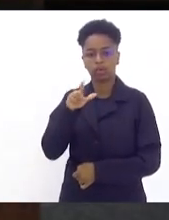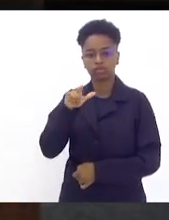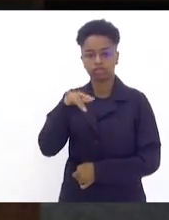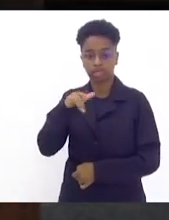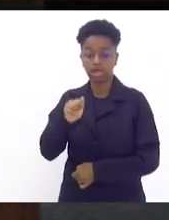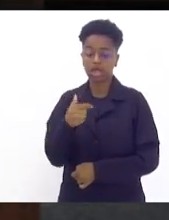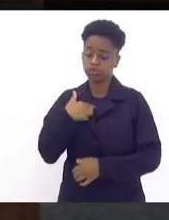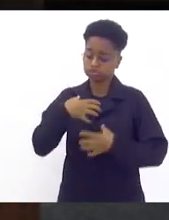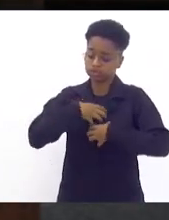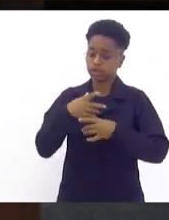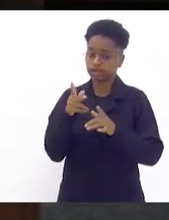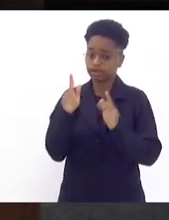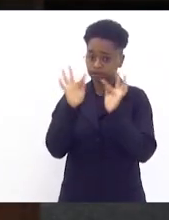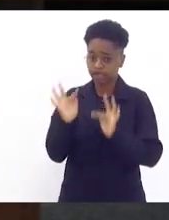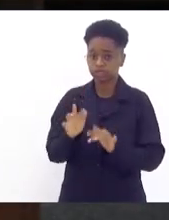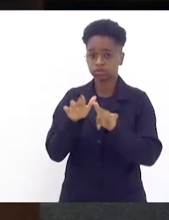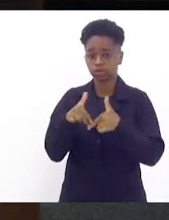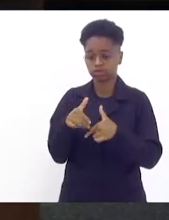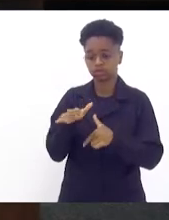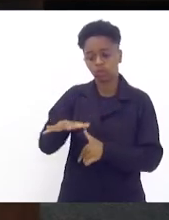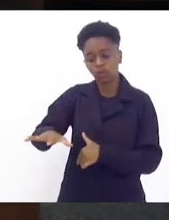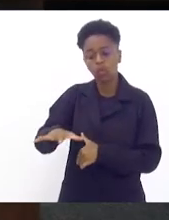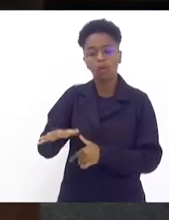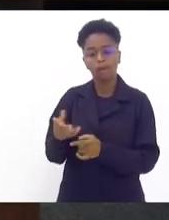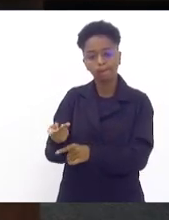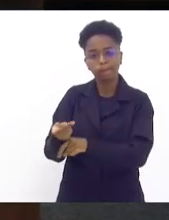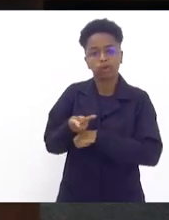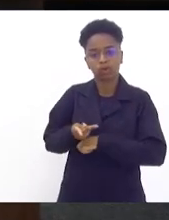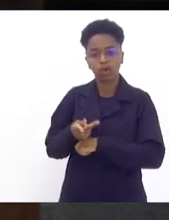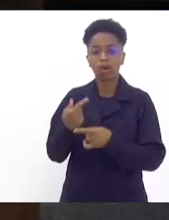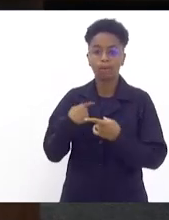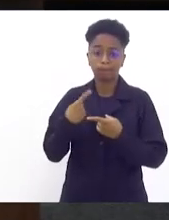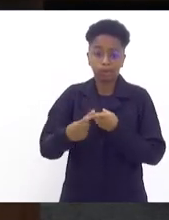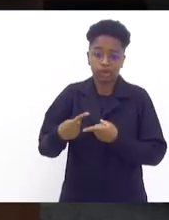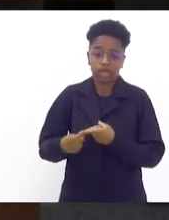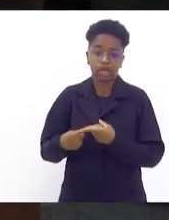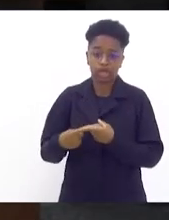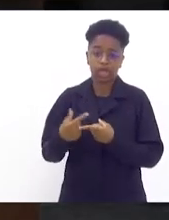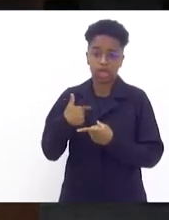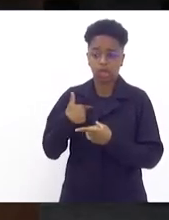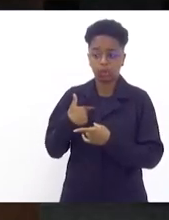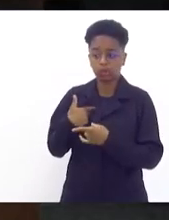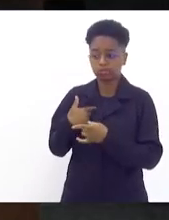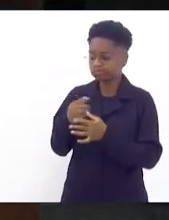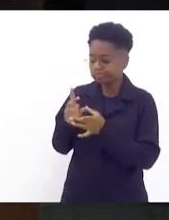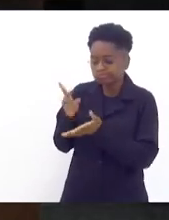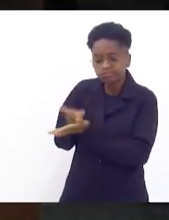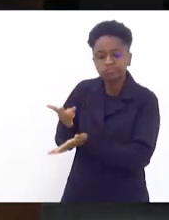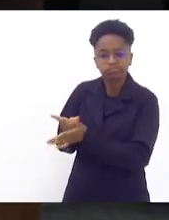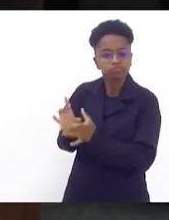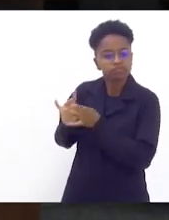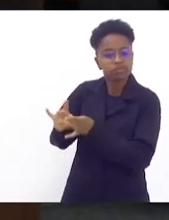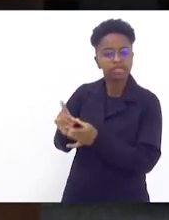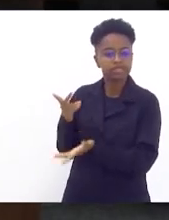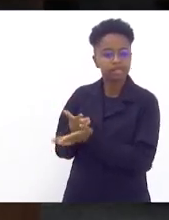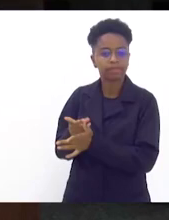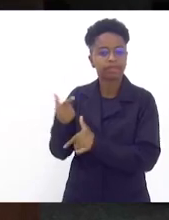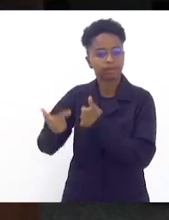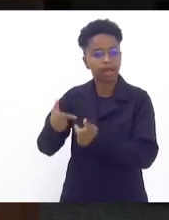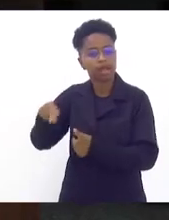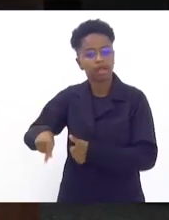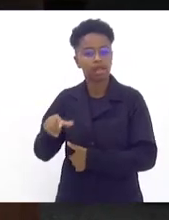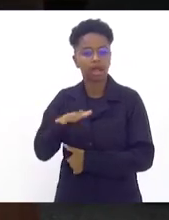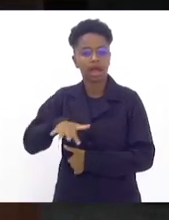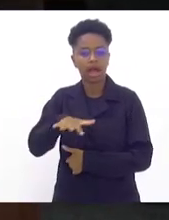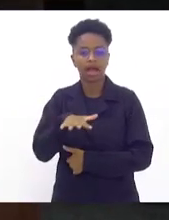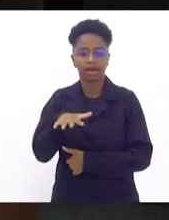sido procurada pela OAB, porque sou cria exatamente da Leopoldina, do subúrbio da Penha. Só